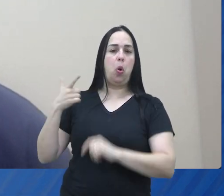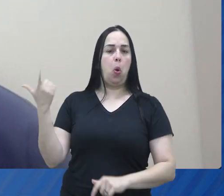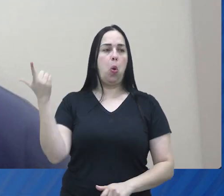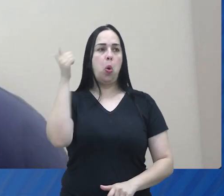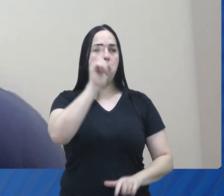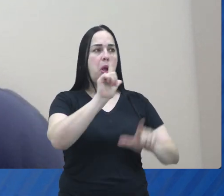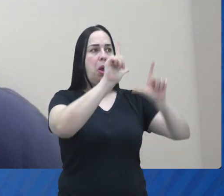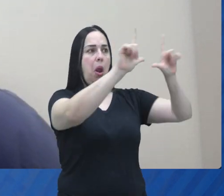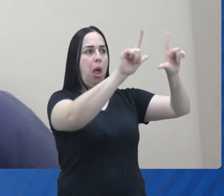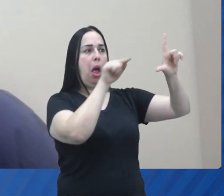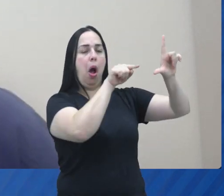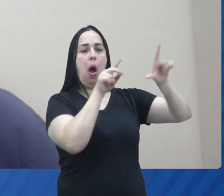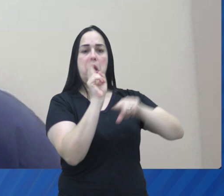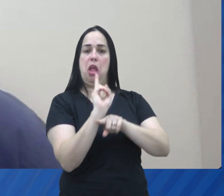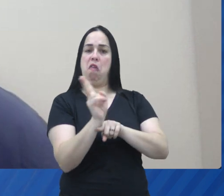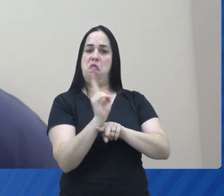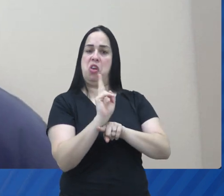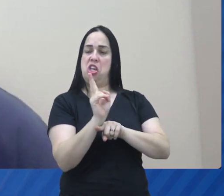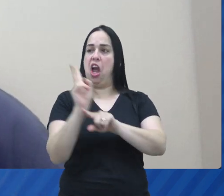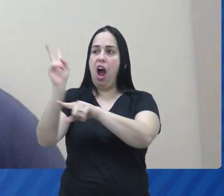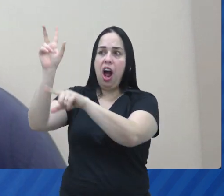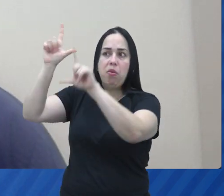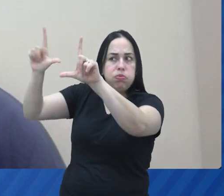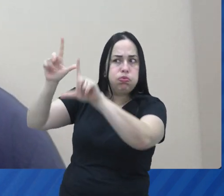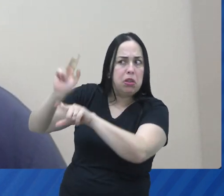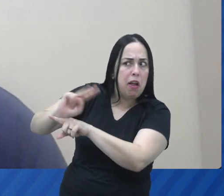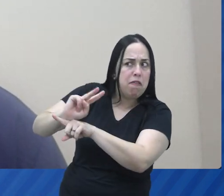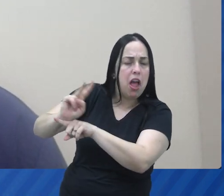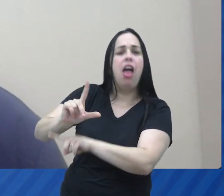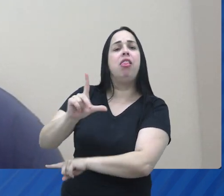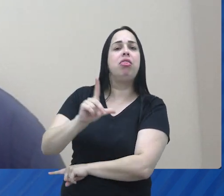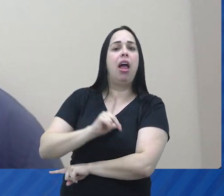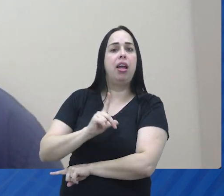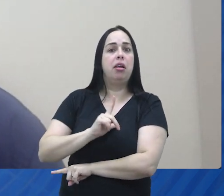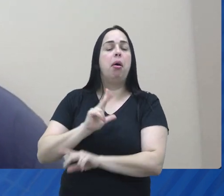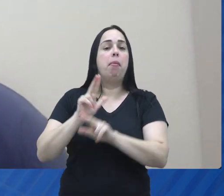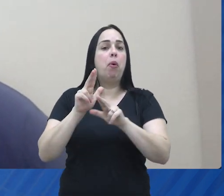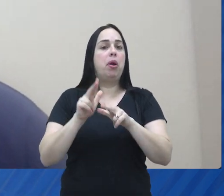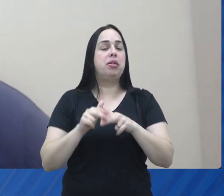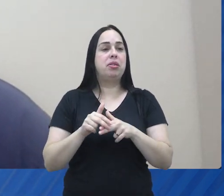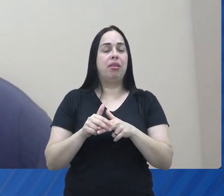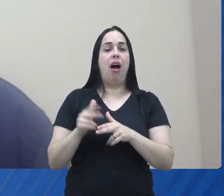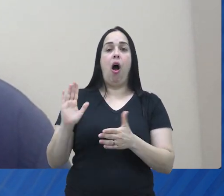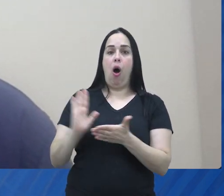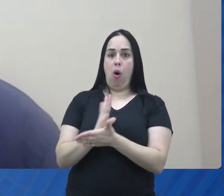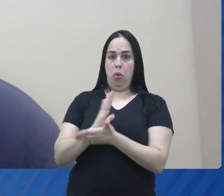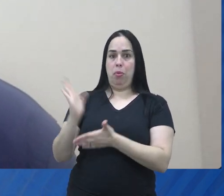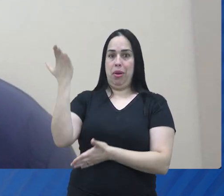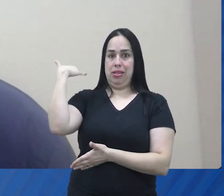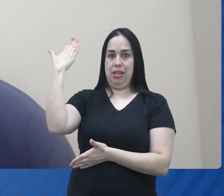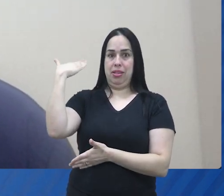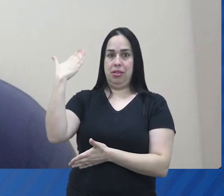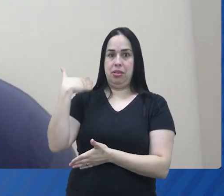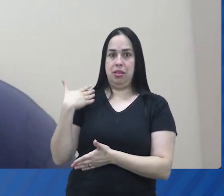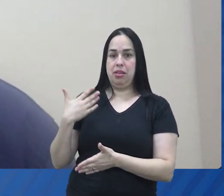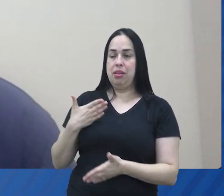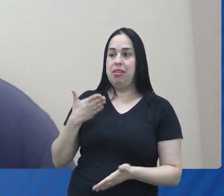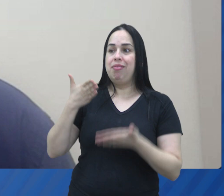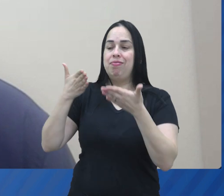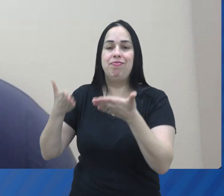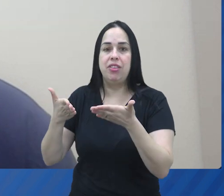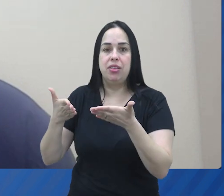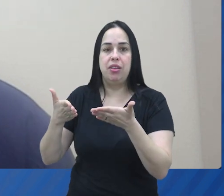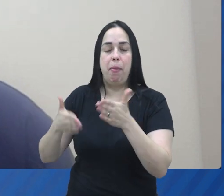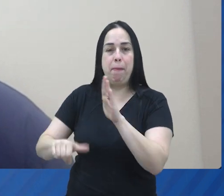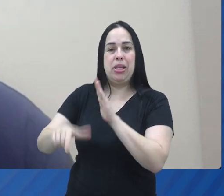espalham placas, né? Ambiente vigiado no programa de comunidade solidária. E alguns criminosos que foram presos, eles falaram que